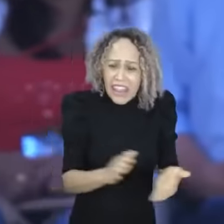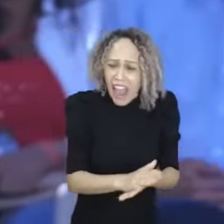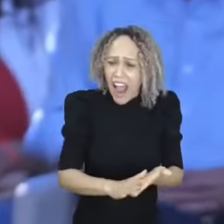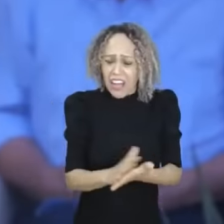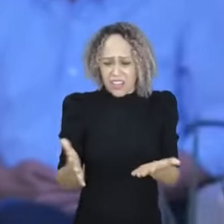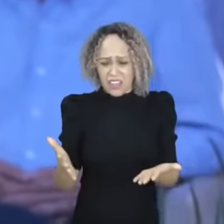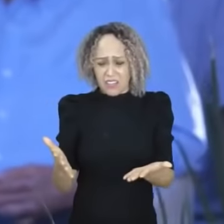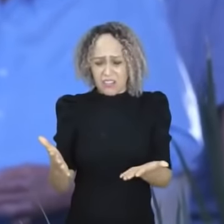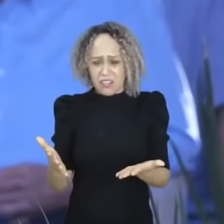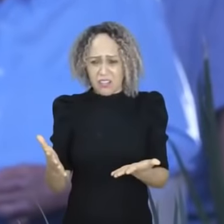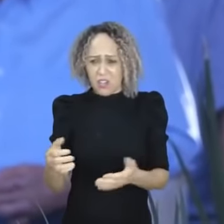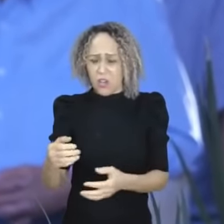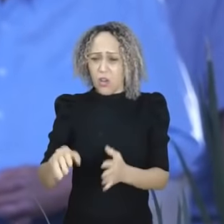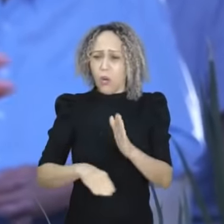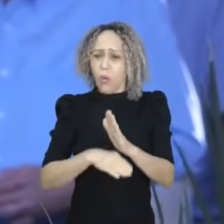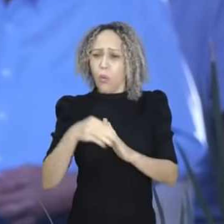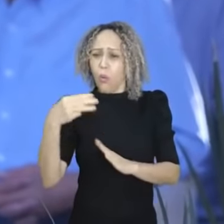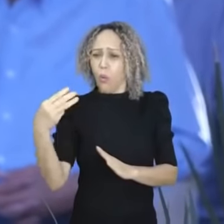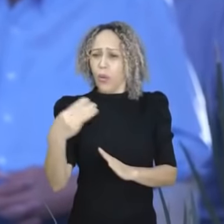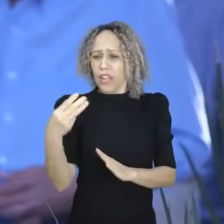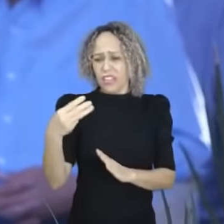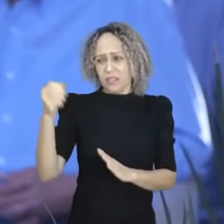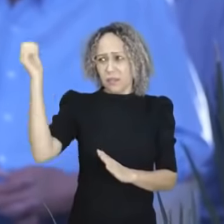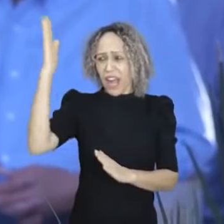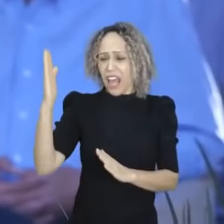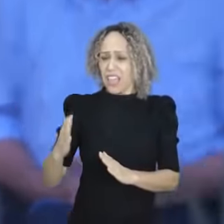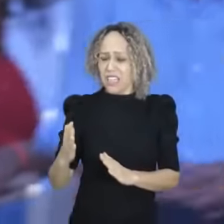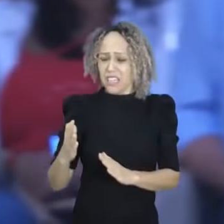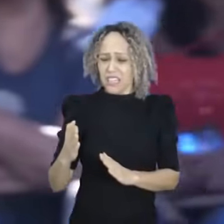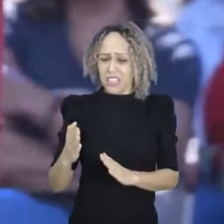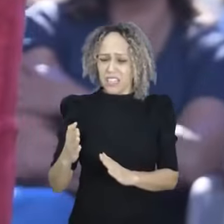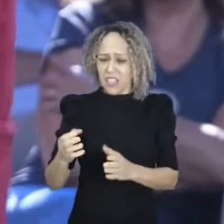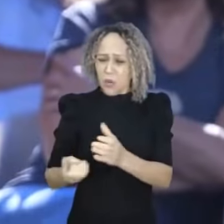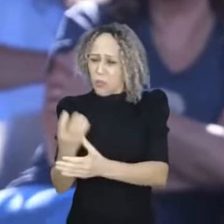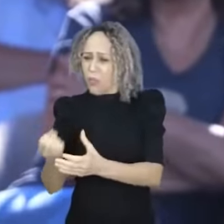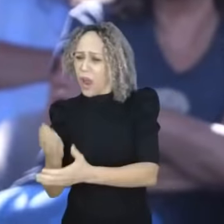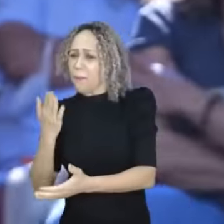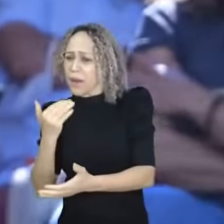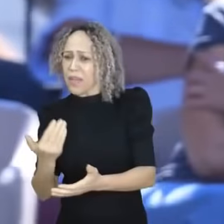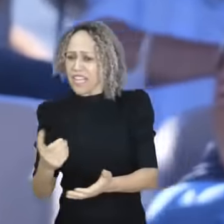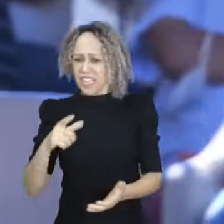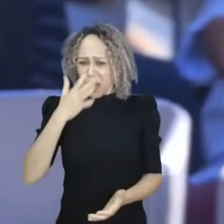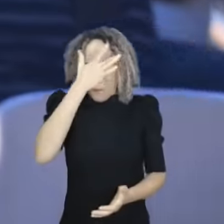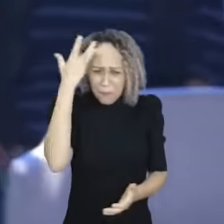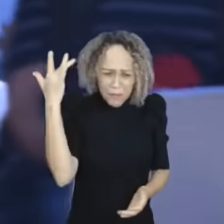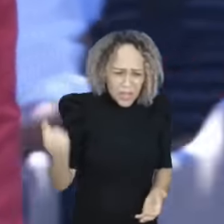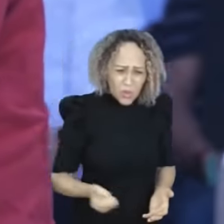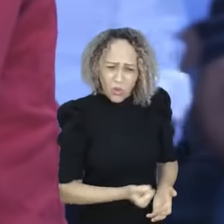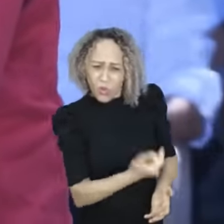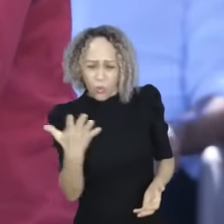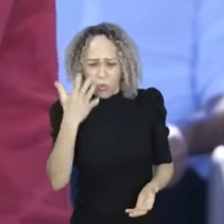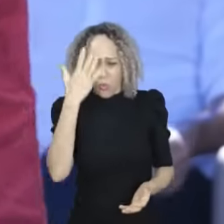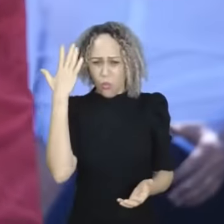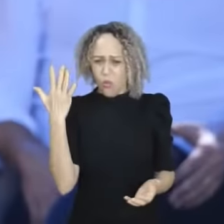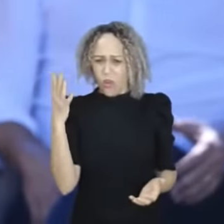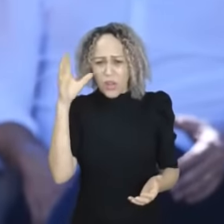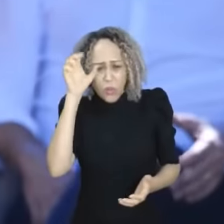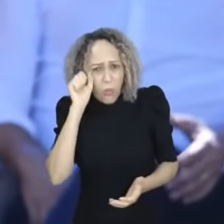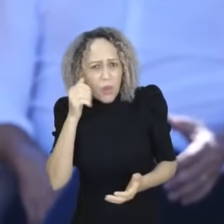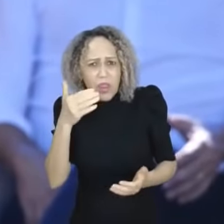do mundo ter gente indo dormir sem comer? Como é que pode o país que é o maior produtor de carne do mundo, as